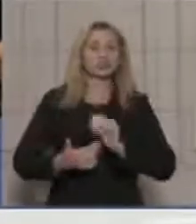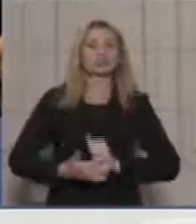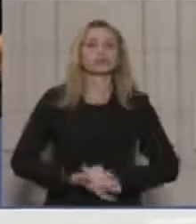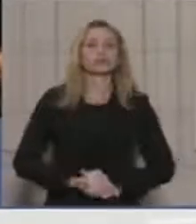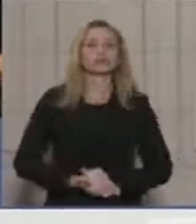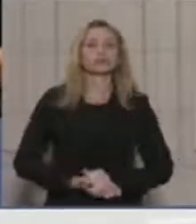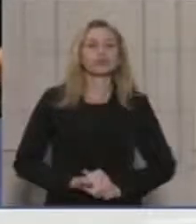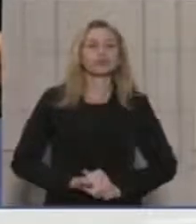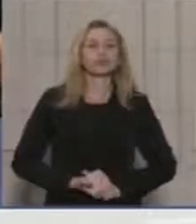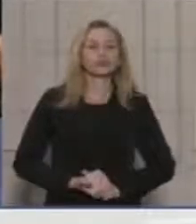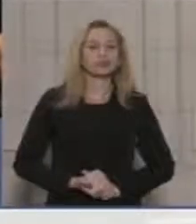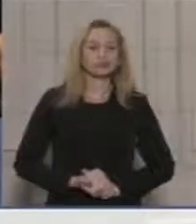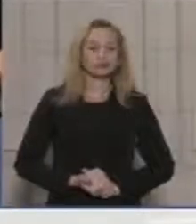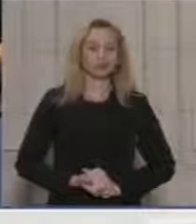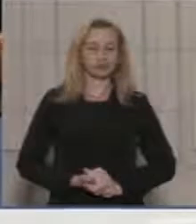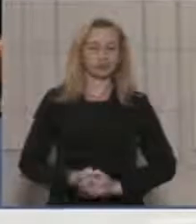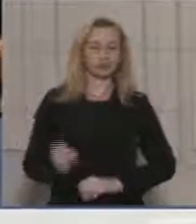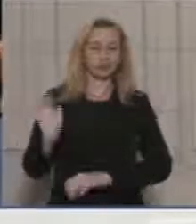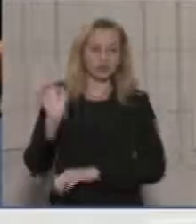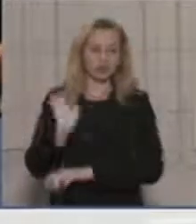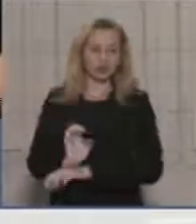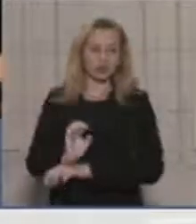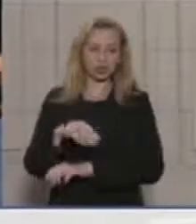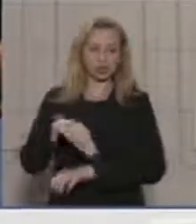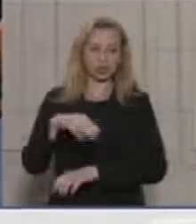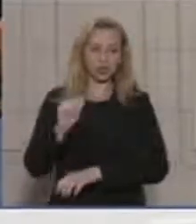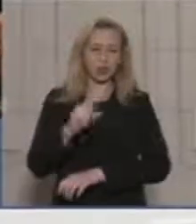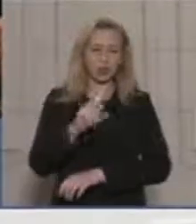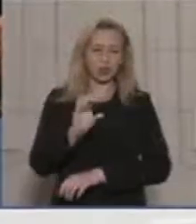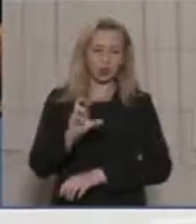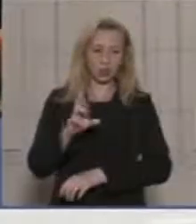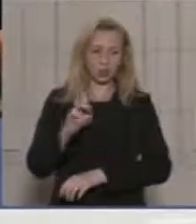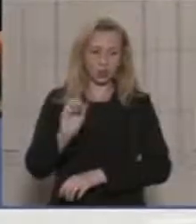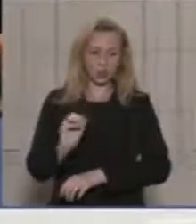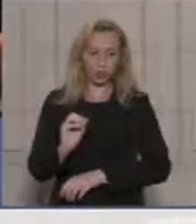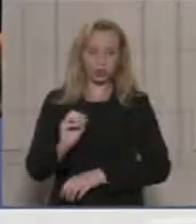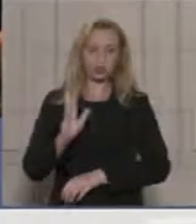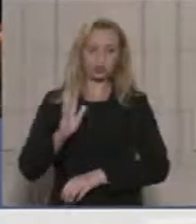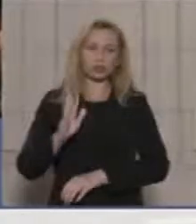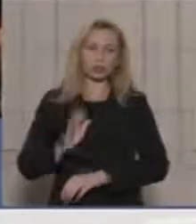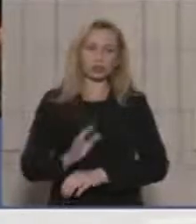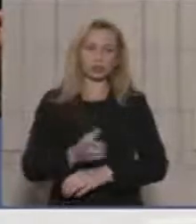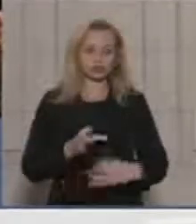que ele queria um Estado macro. Quanto maior,